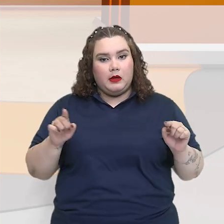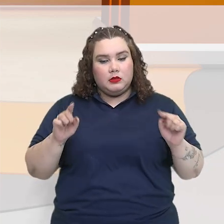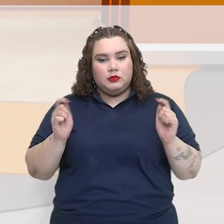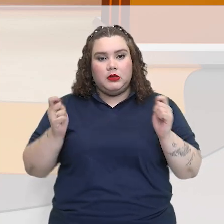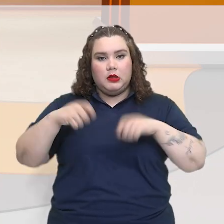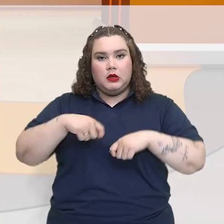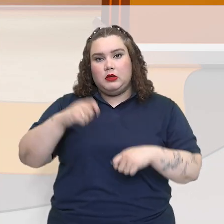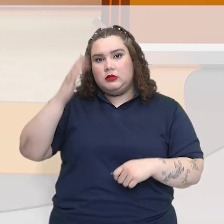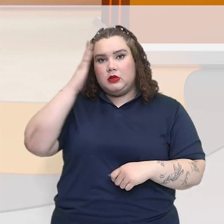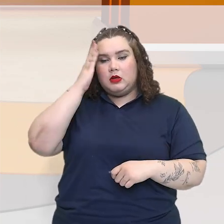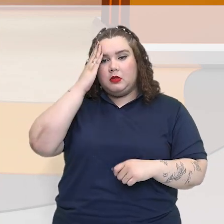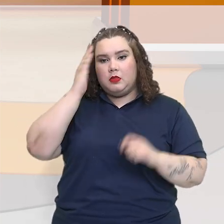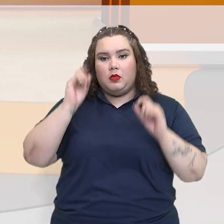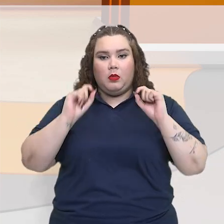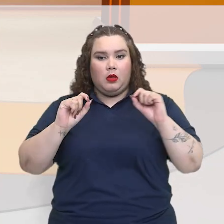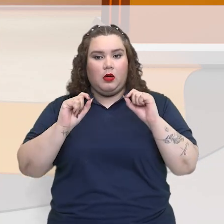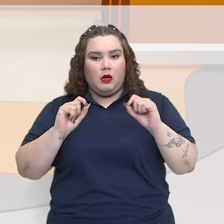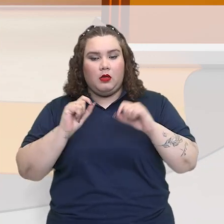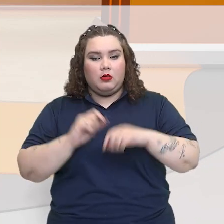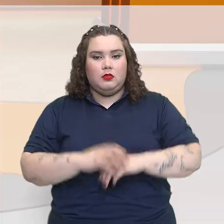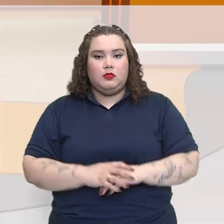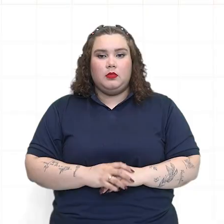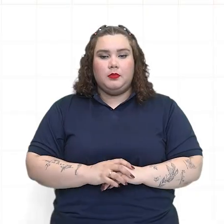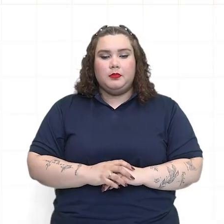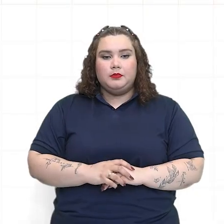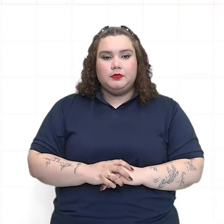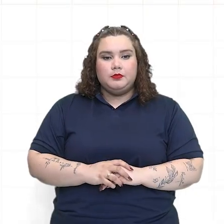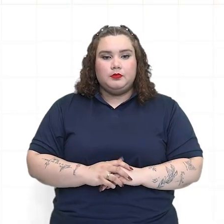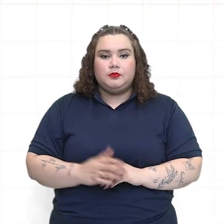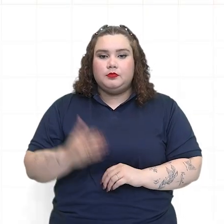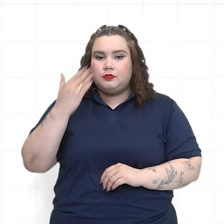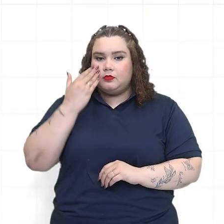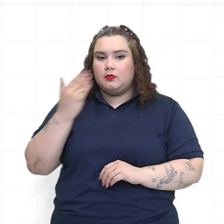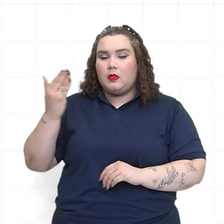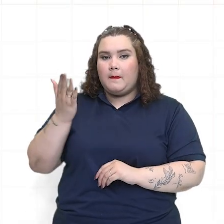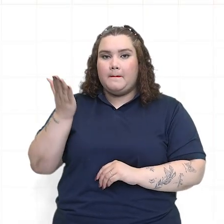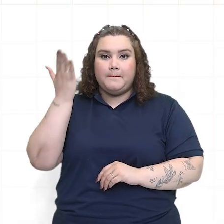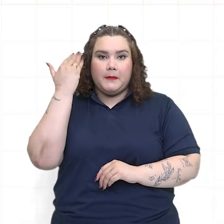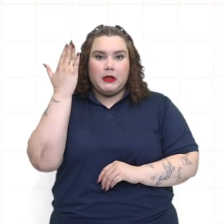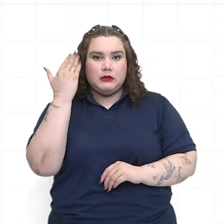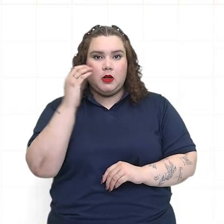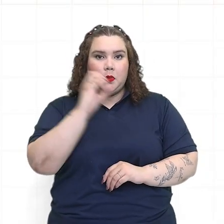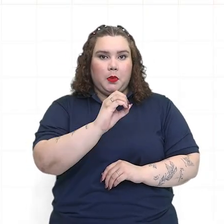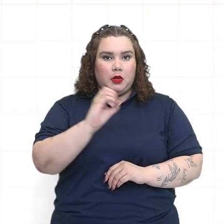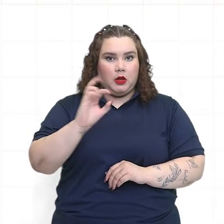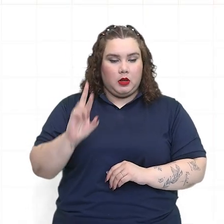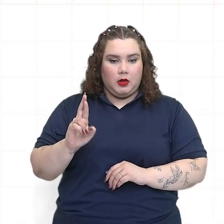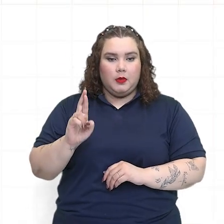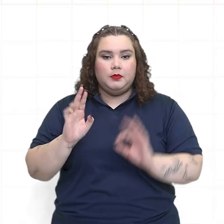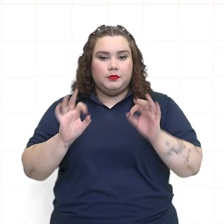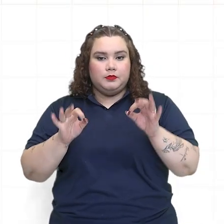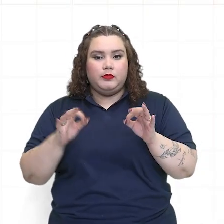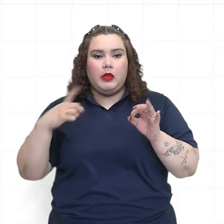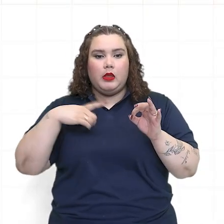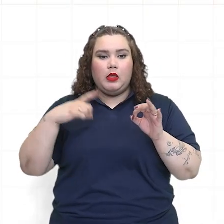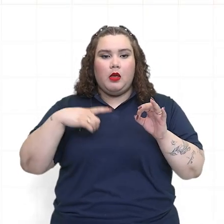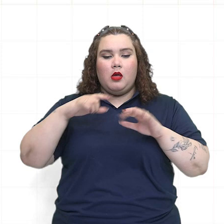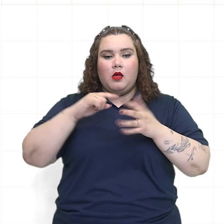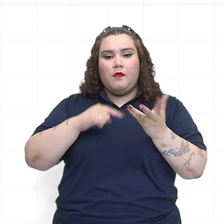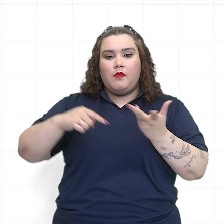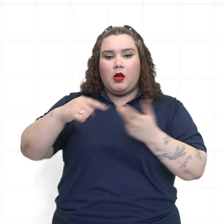ressaltar a Antiguidade Oriental. Olha só, a Antiguidade Oriental ela abrange